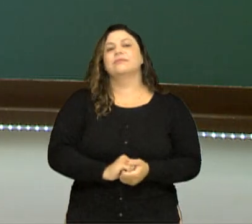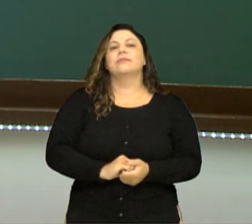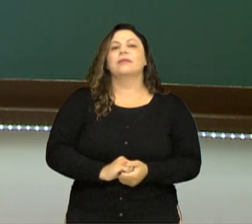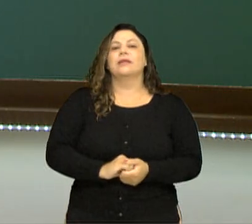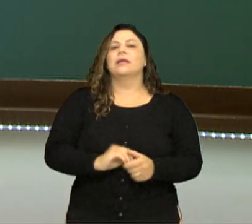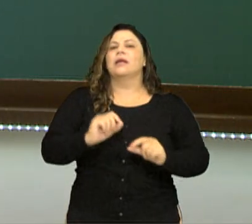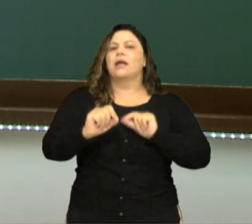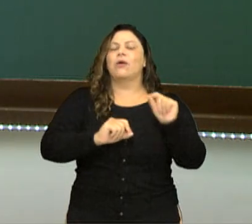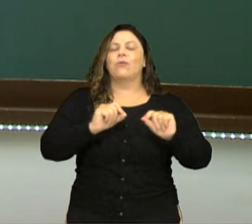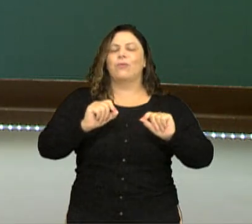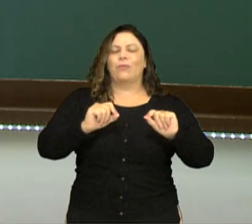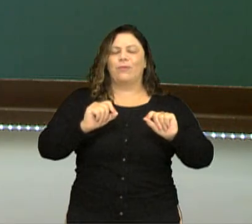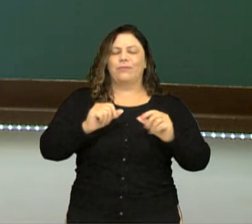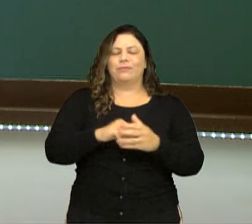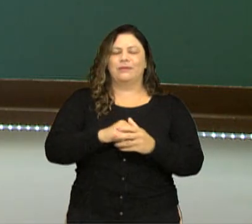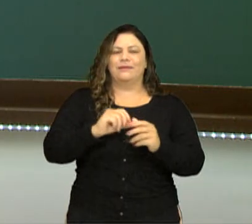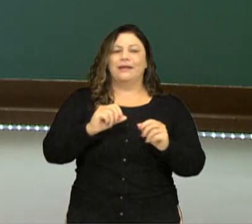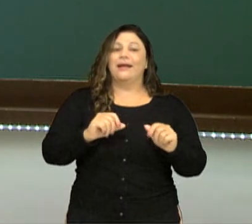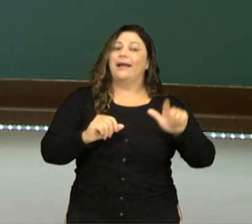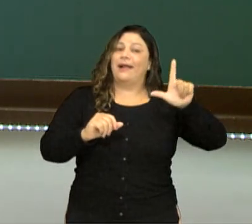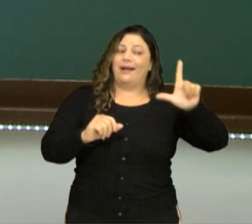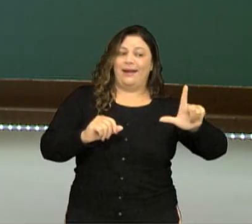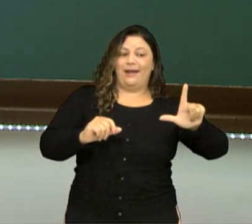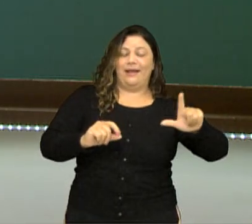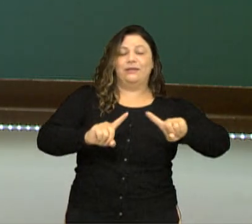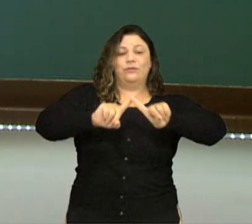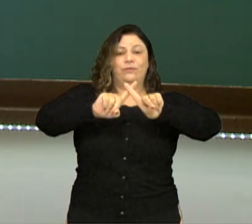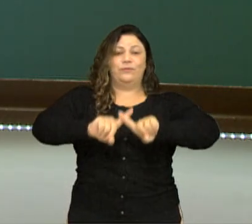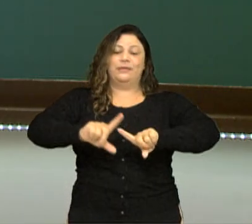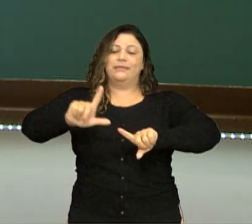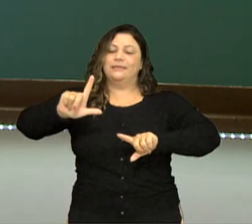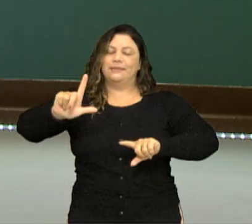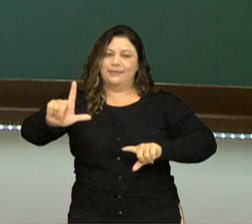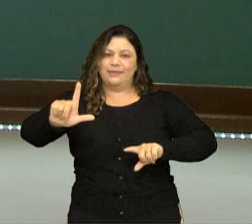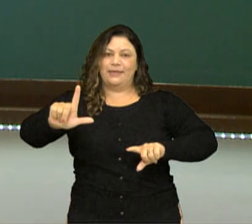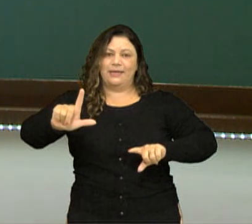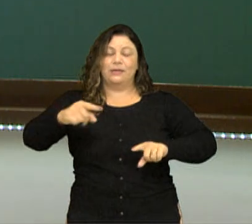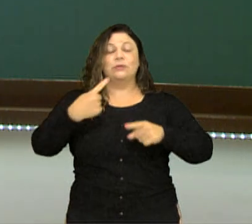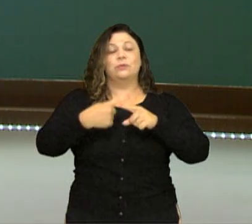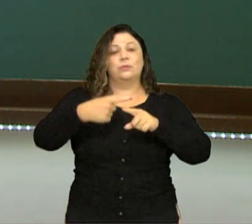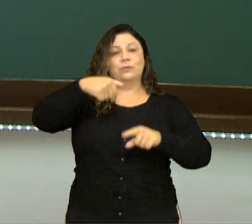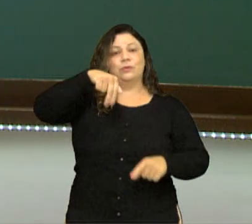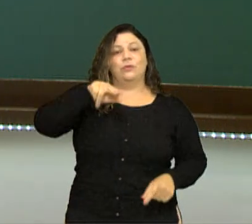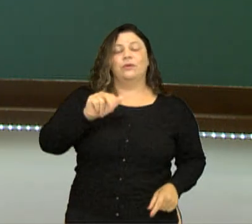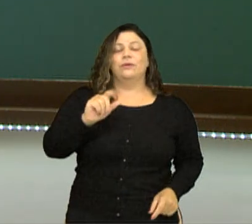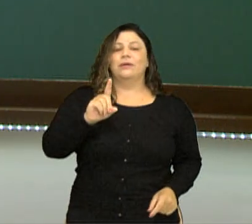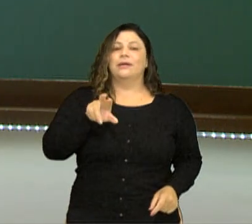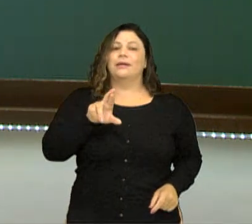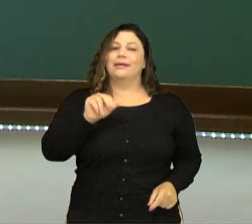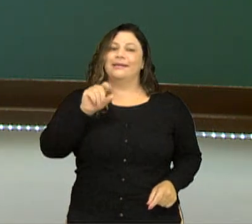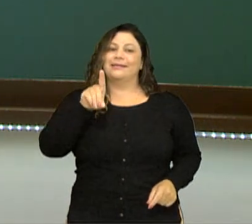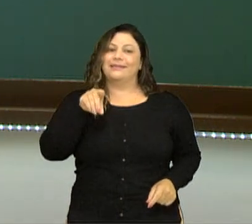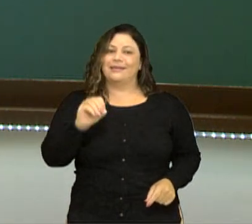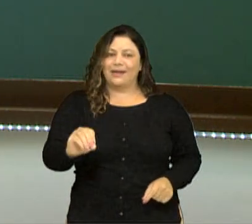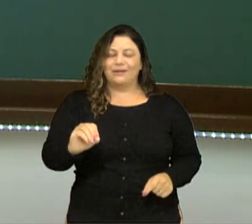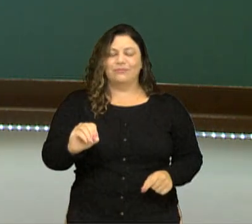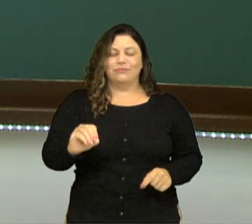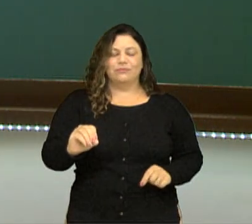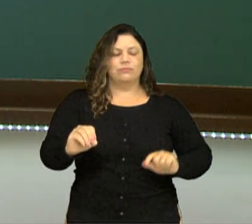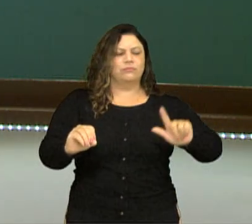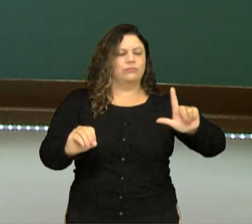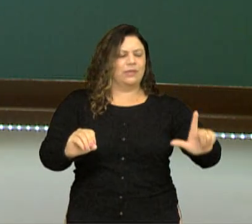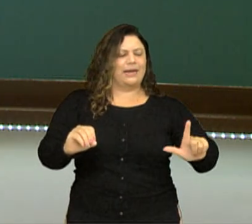é lado vezes lado. Então, assim, nós vamos ter que achar o lado da sombra e vamos ter que